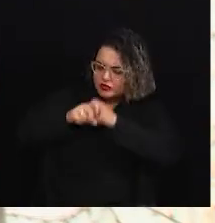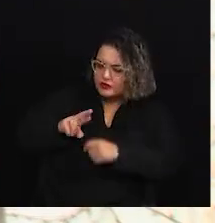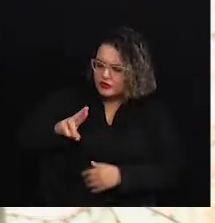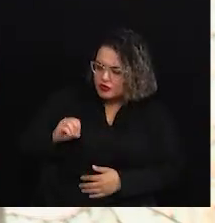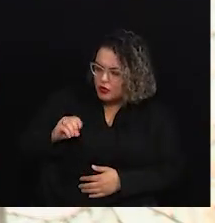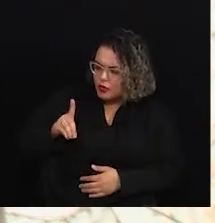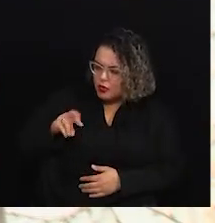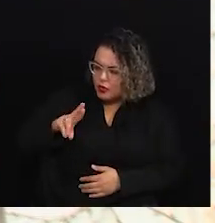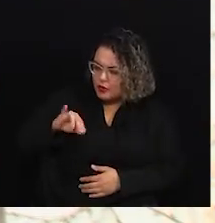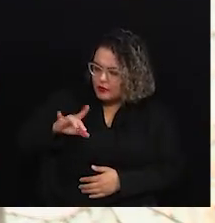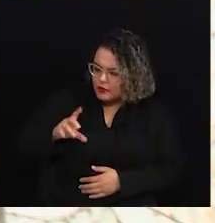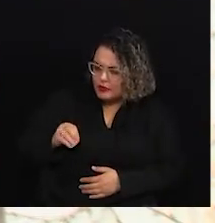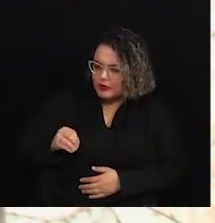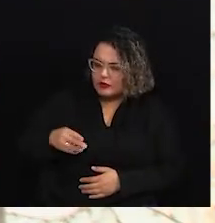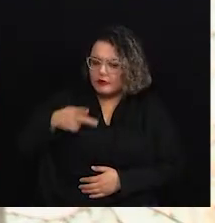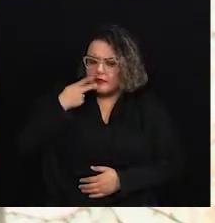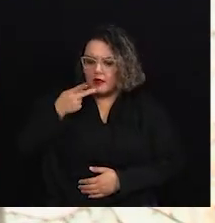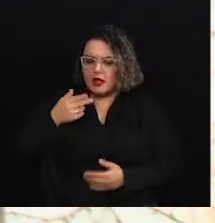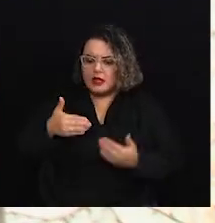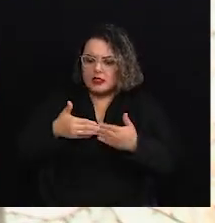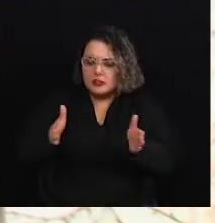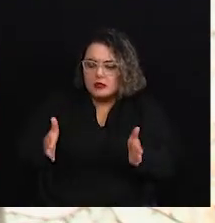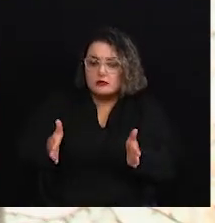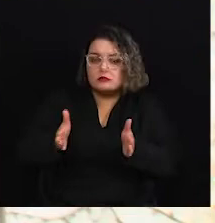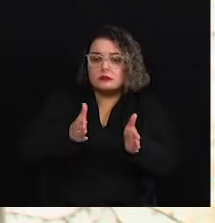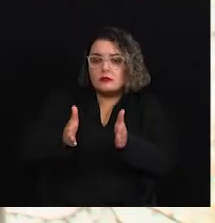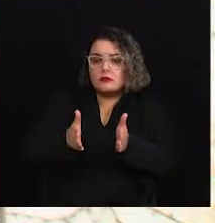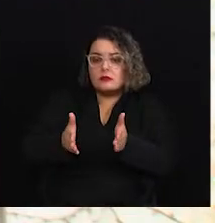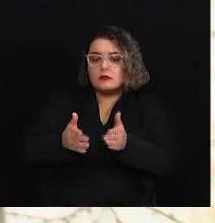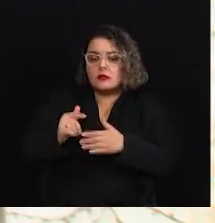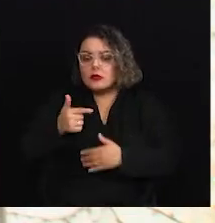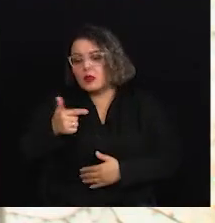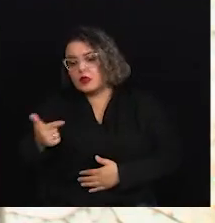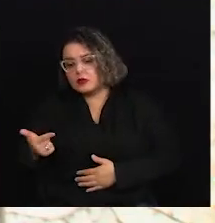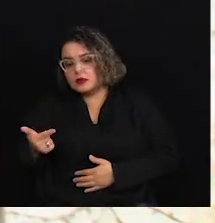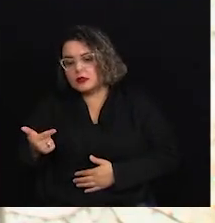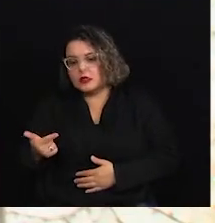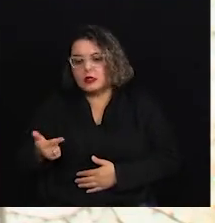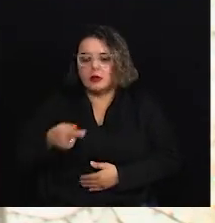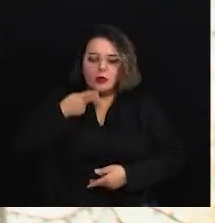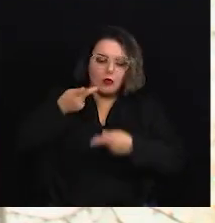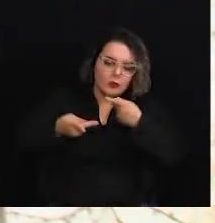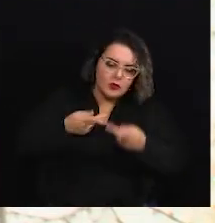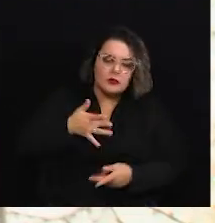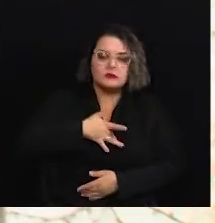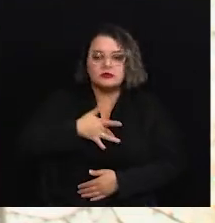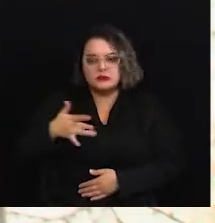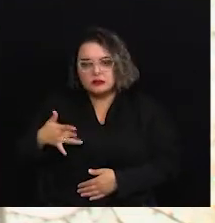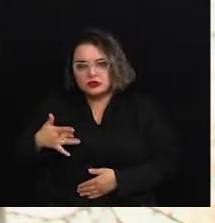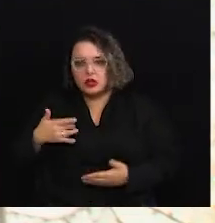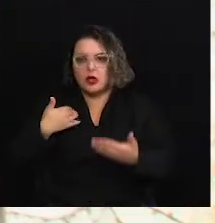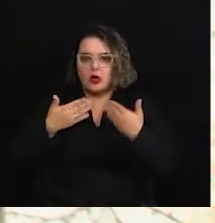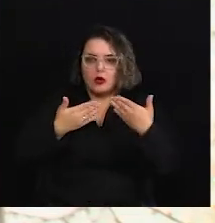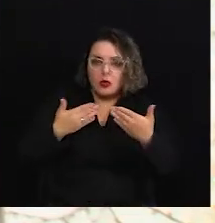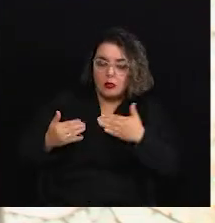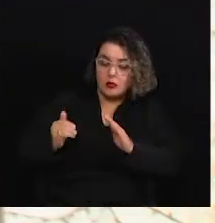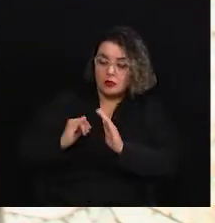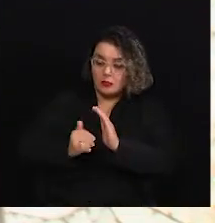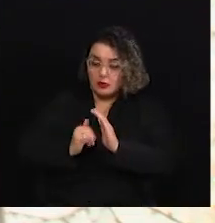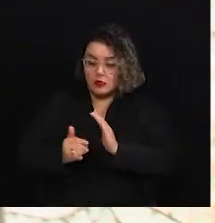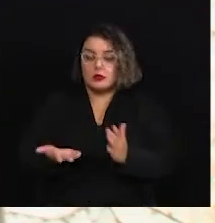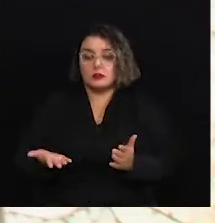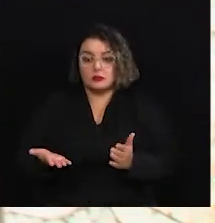Rodrigo, a gente falar desse momento e dessa abertura sem mencionar a questão da saúde. A gente conversou com